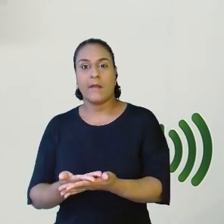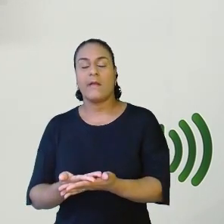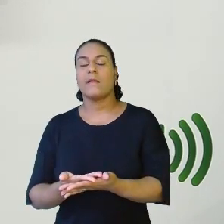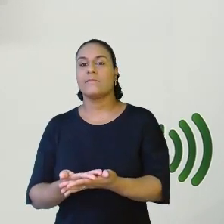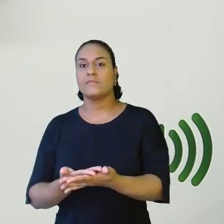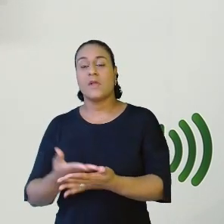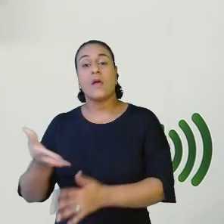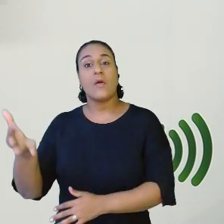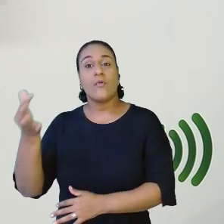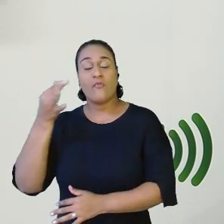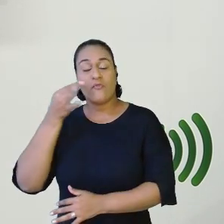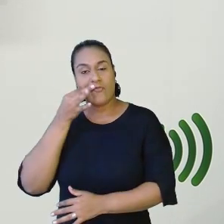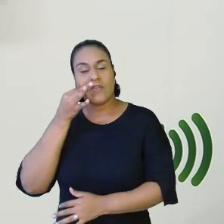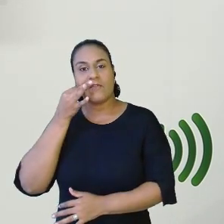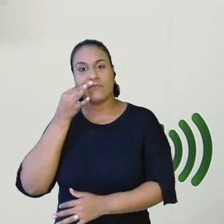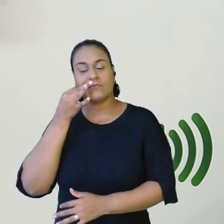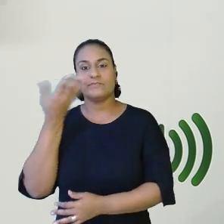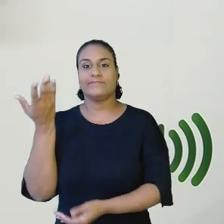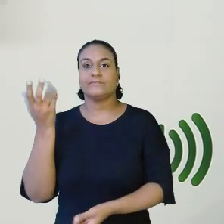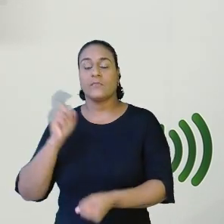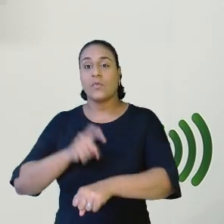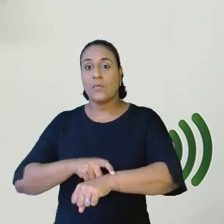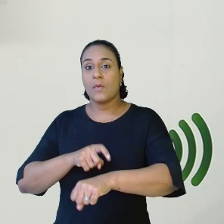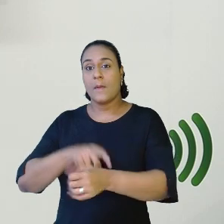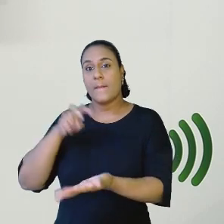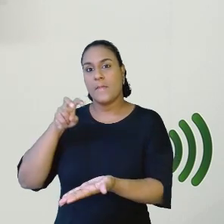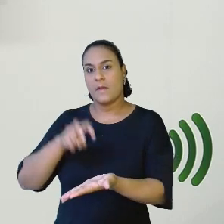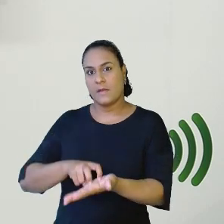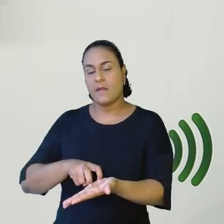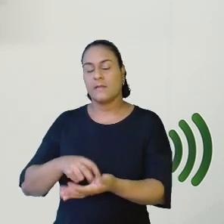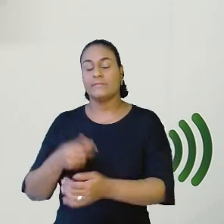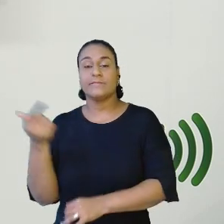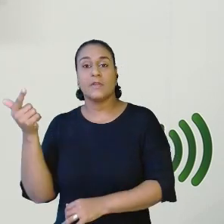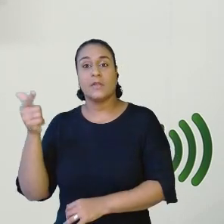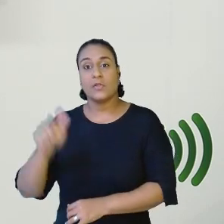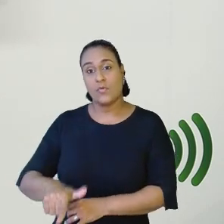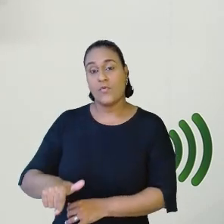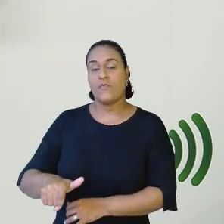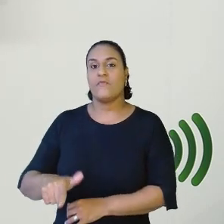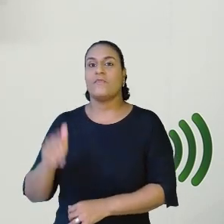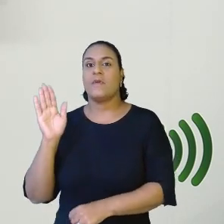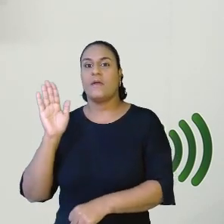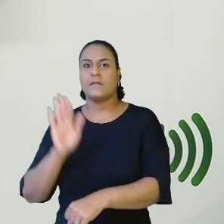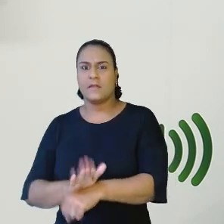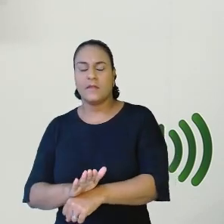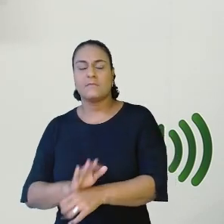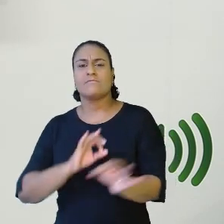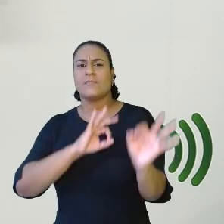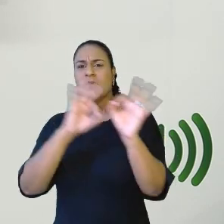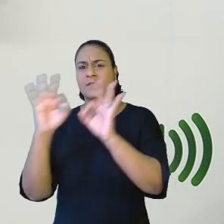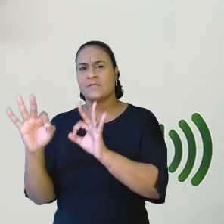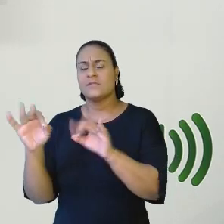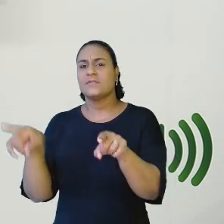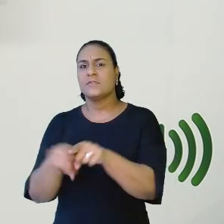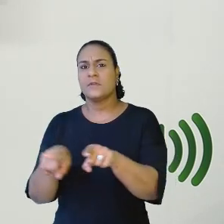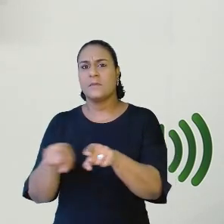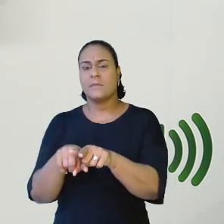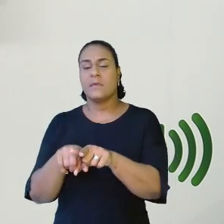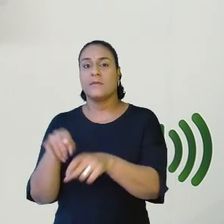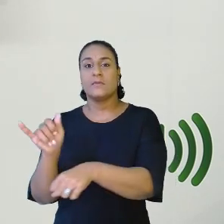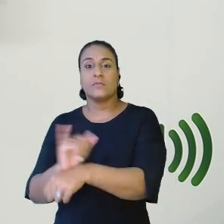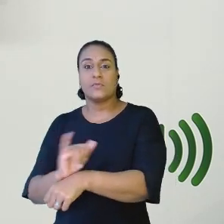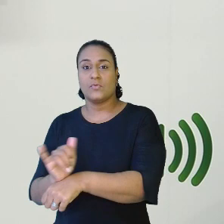ao vivo no horário da manhã, são reprisadas à tarde e também vocês podem assistir pelo YouTube ou qualquer